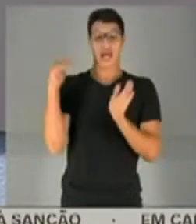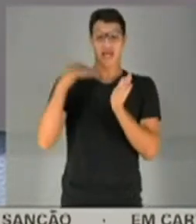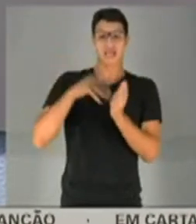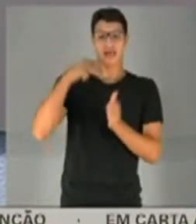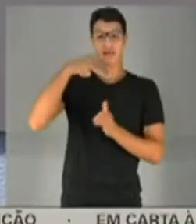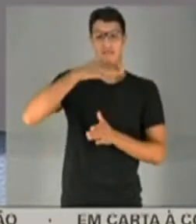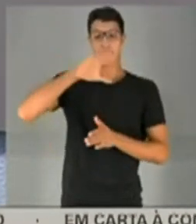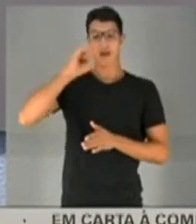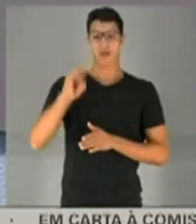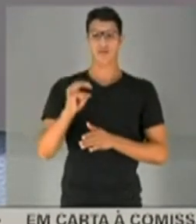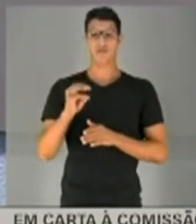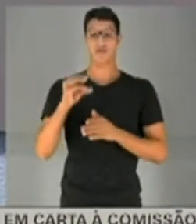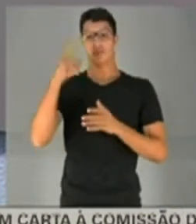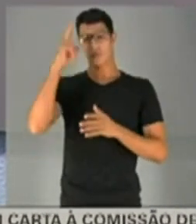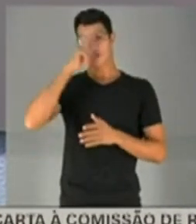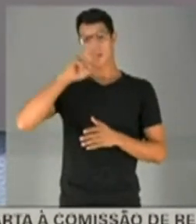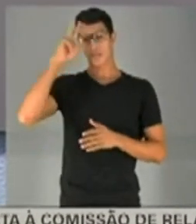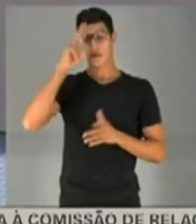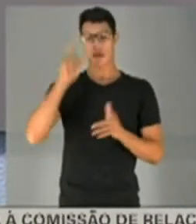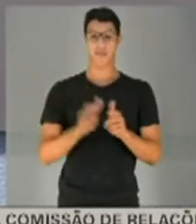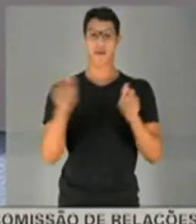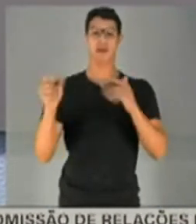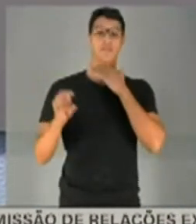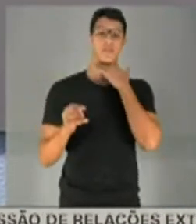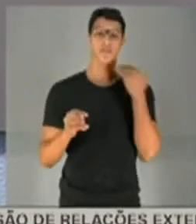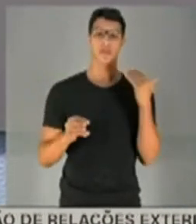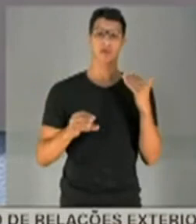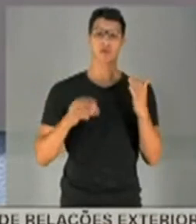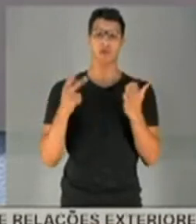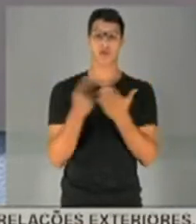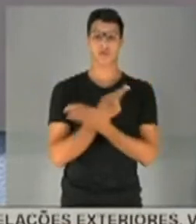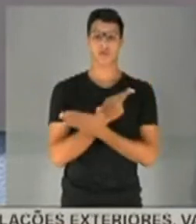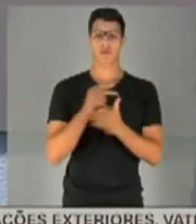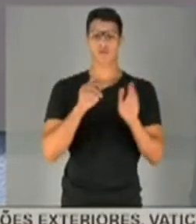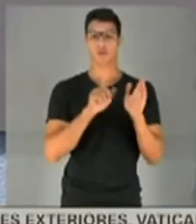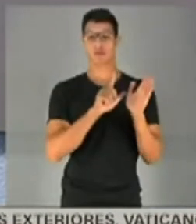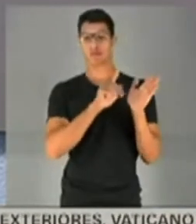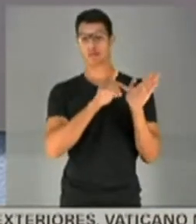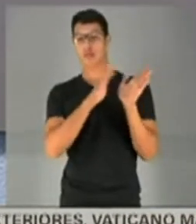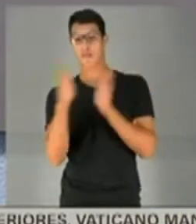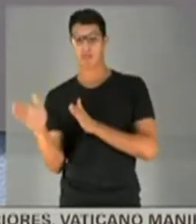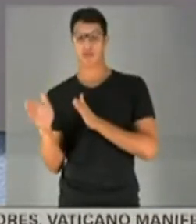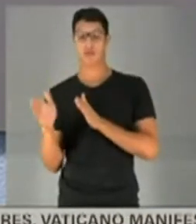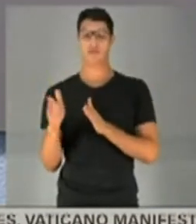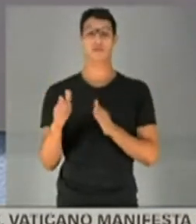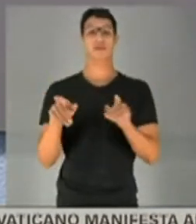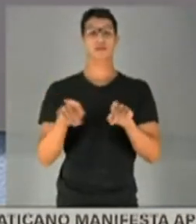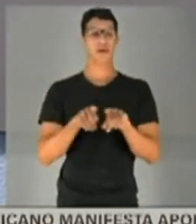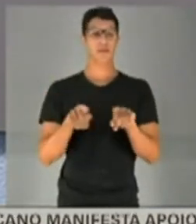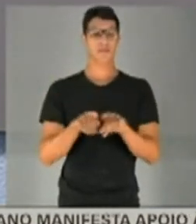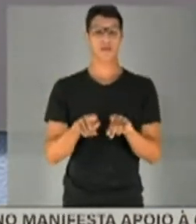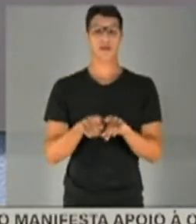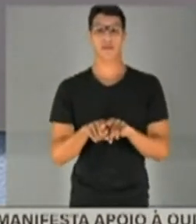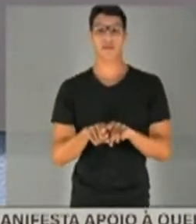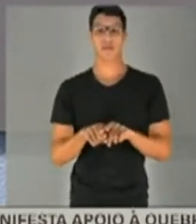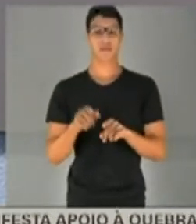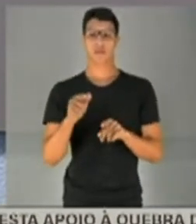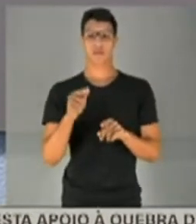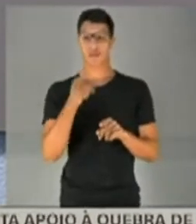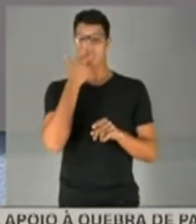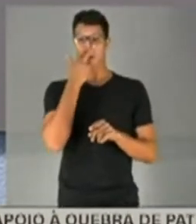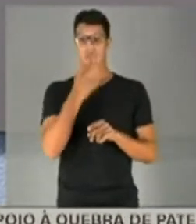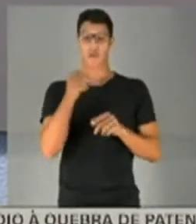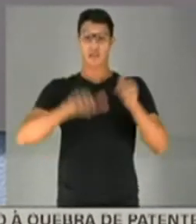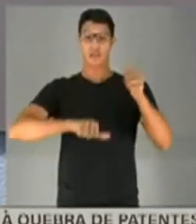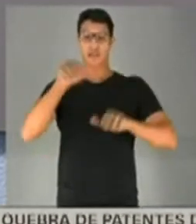desse ano. Vamos lembrar que a maior parte das mortes no Brasil aconteceu depois disso. E não considerou na